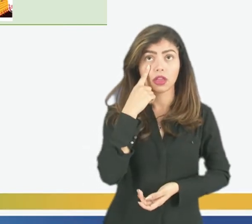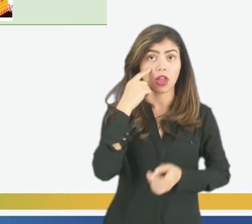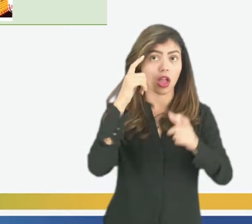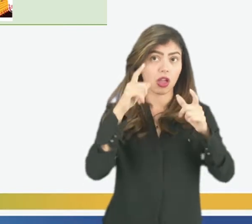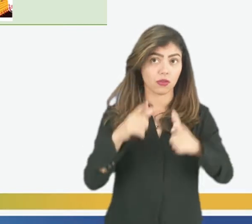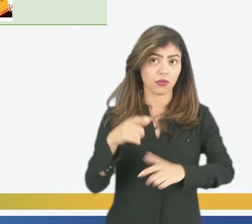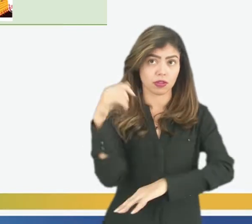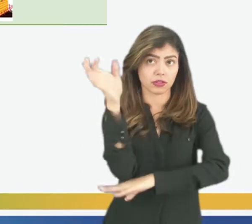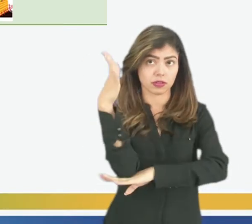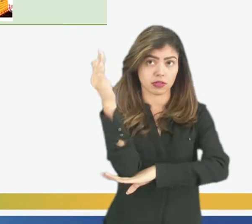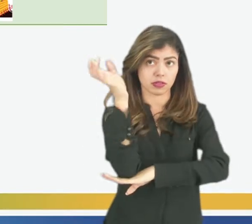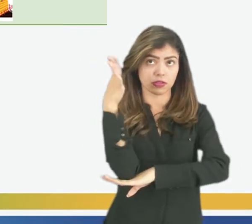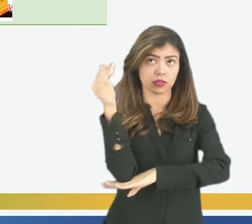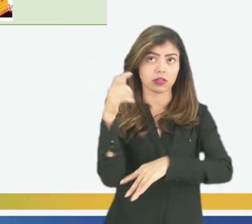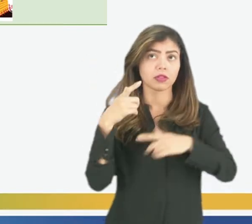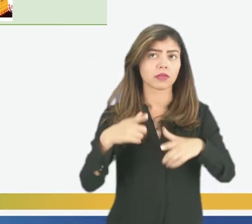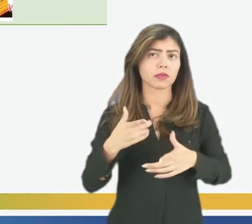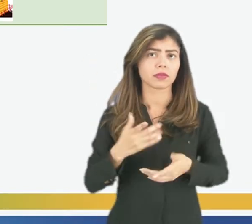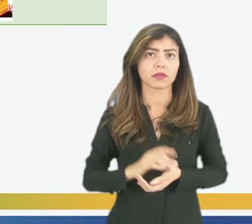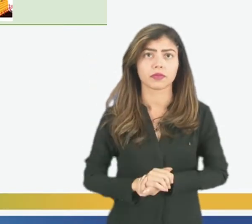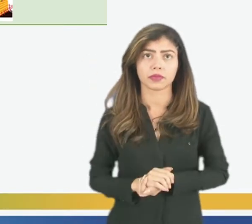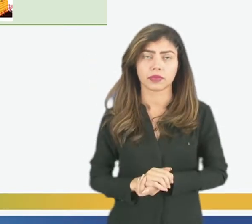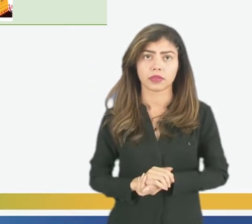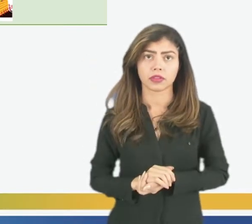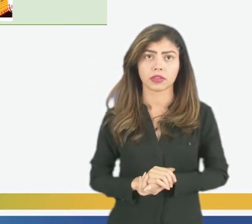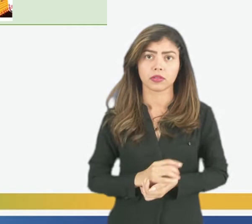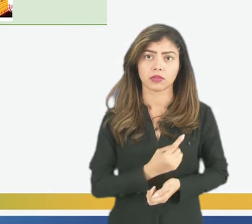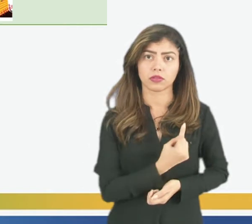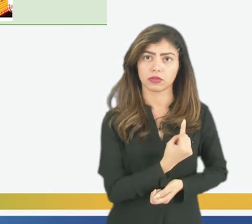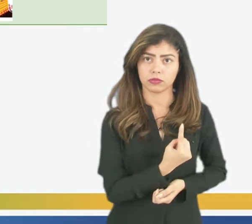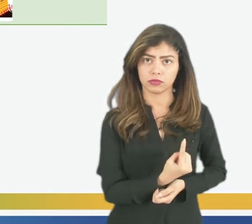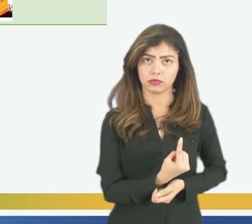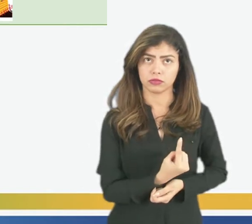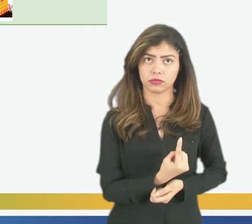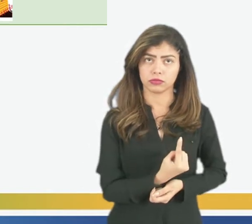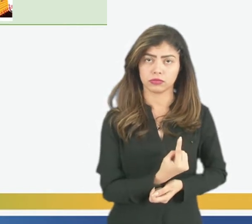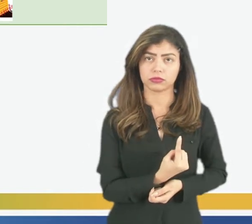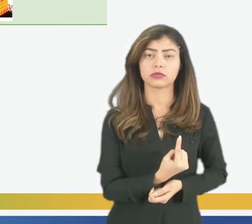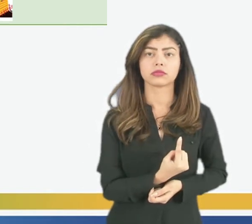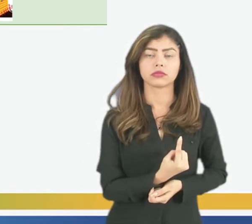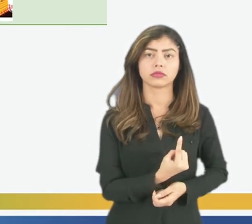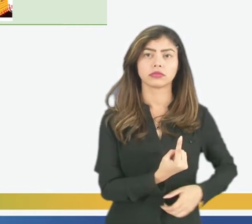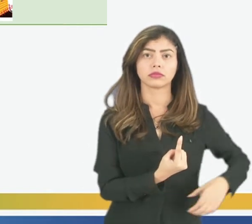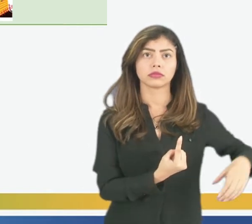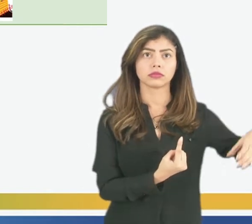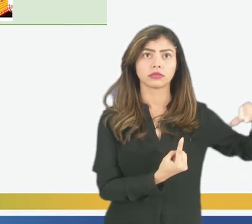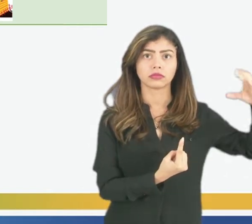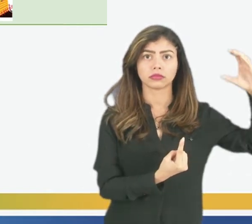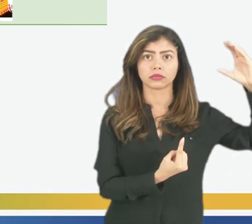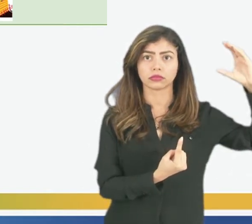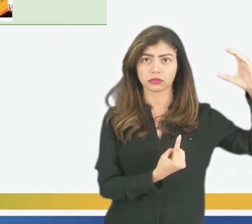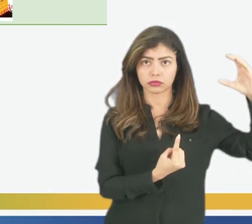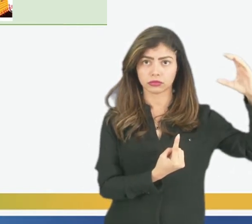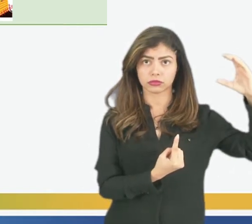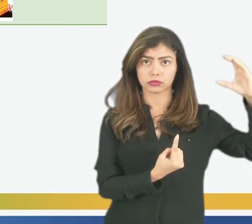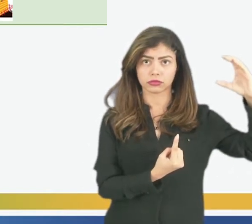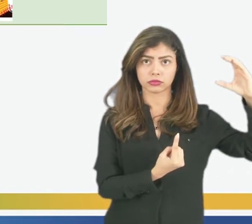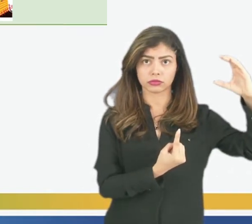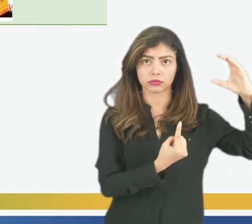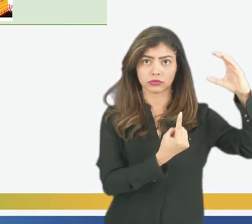está o palácio? Ele está na coluna 1 e na